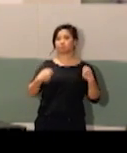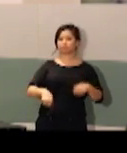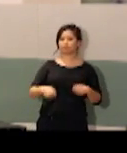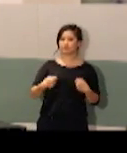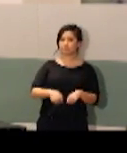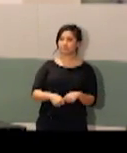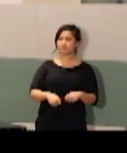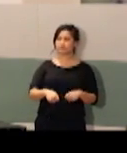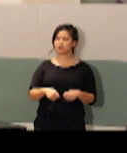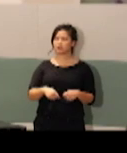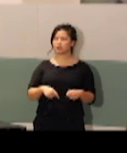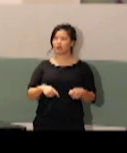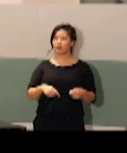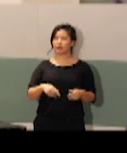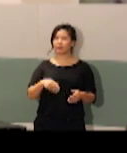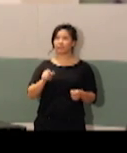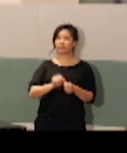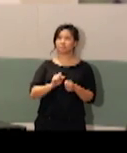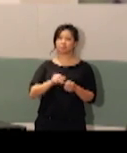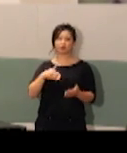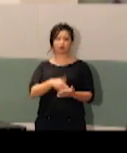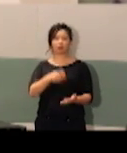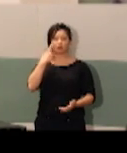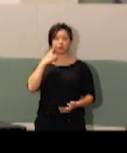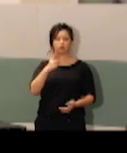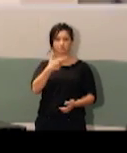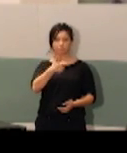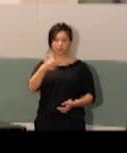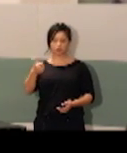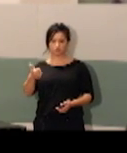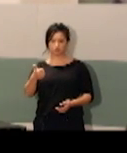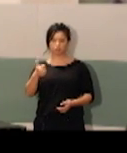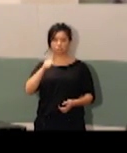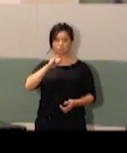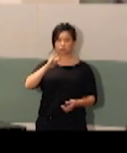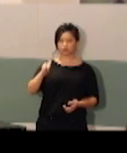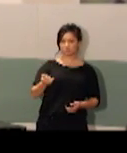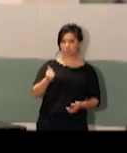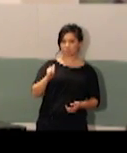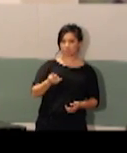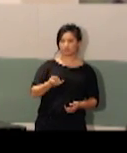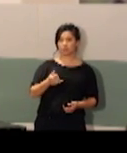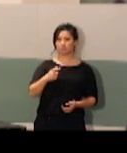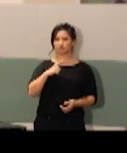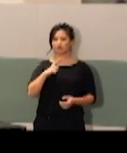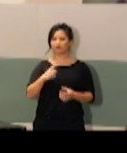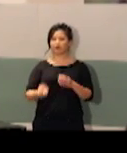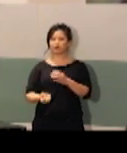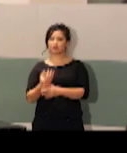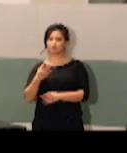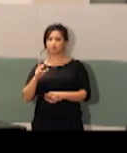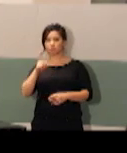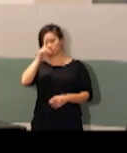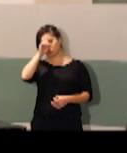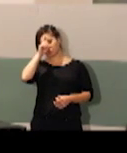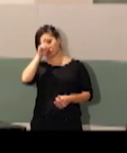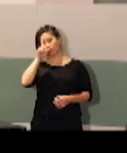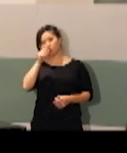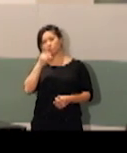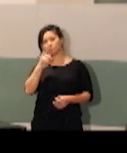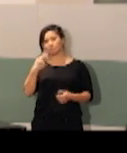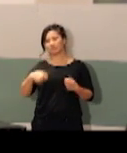dia 21 de janeiro, já que eu estava recebendo um hospital que já tinha uma decisão de se fechar